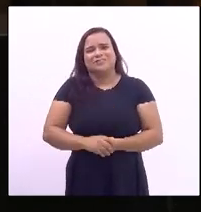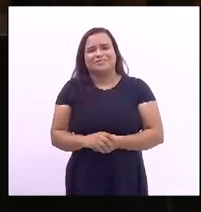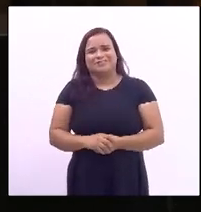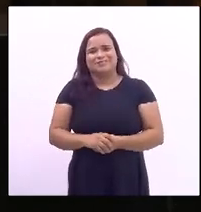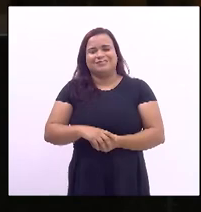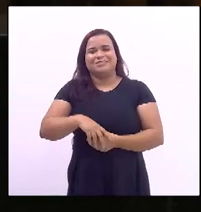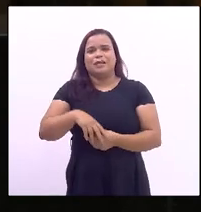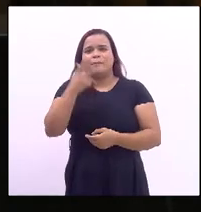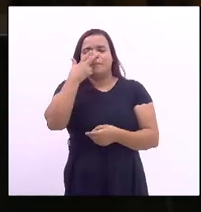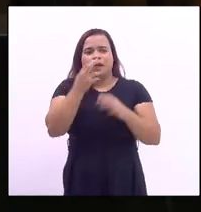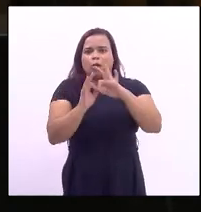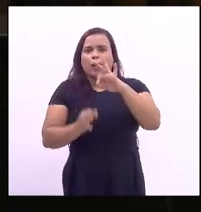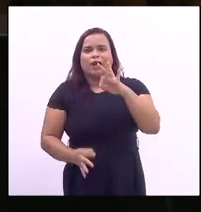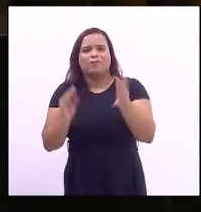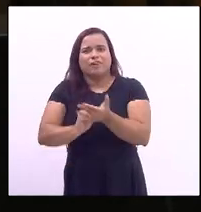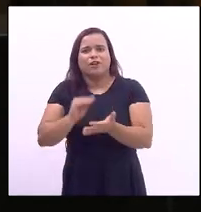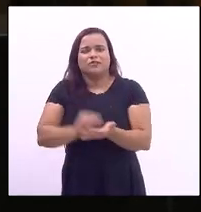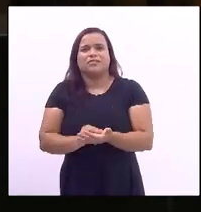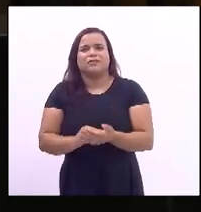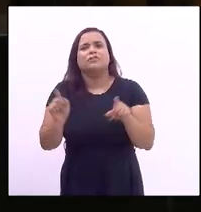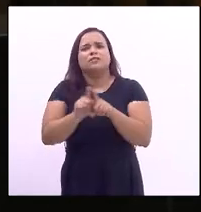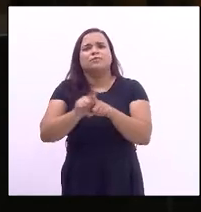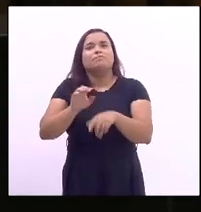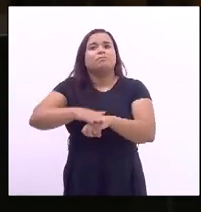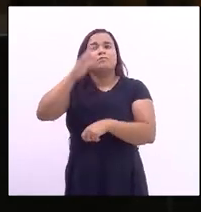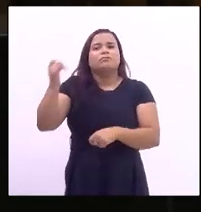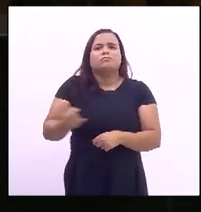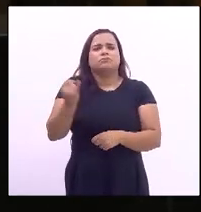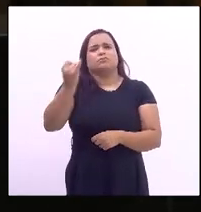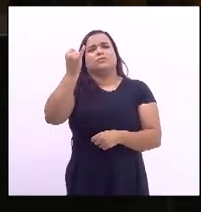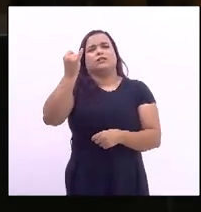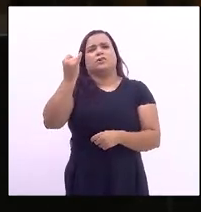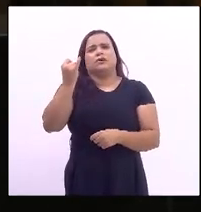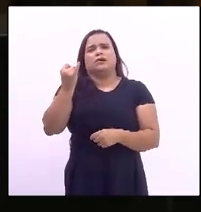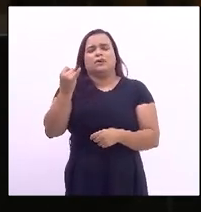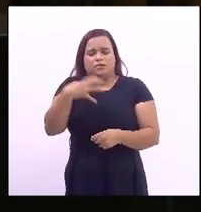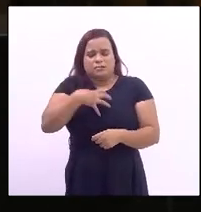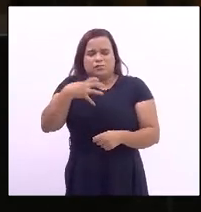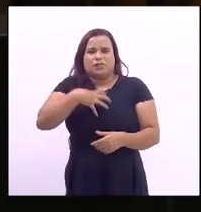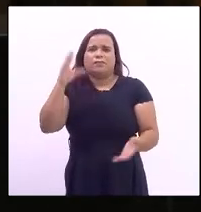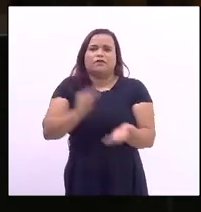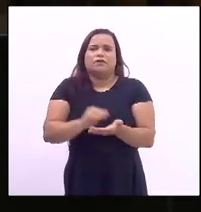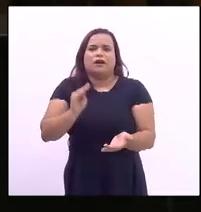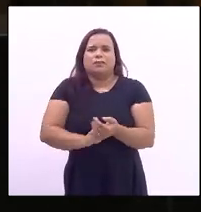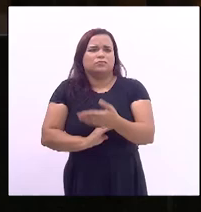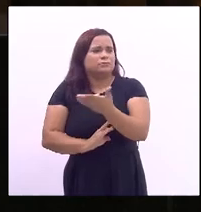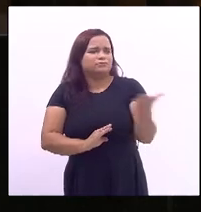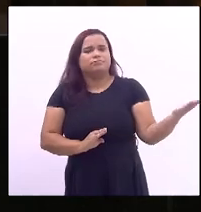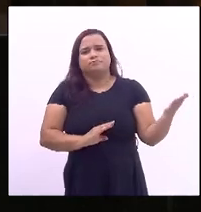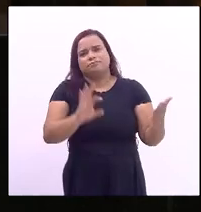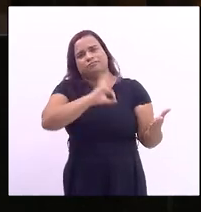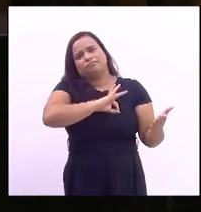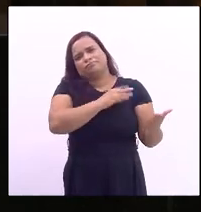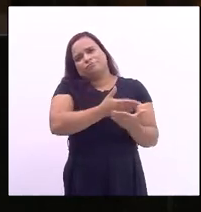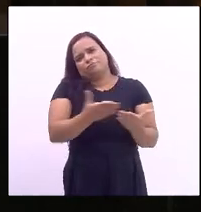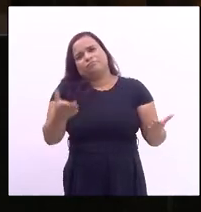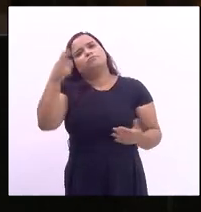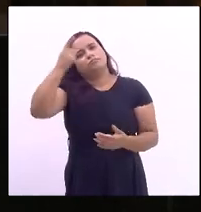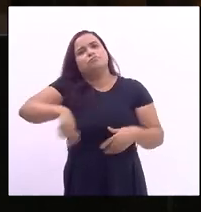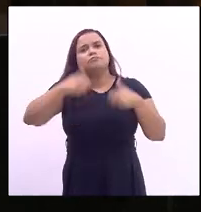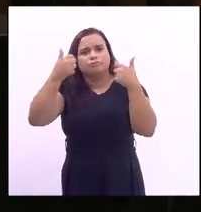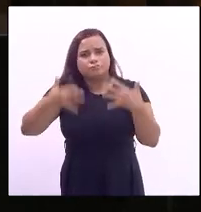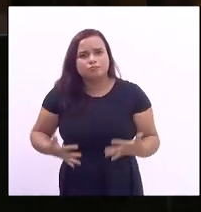falta de coerência Mas acima de tudo sensibilidade com os nossos policiais Eu